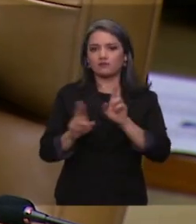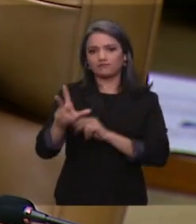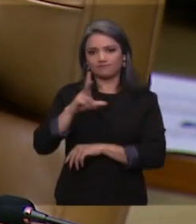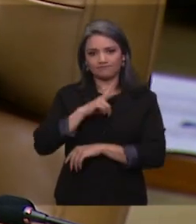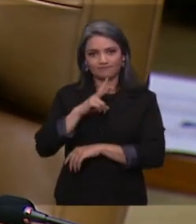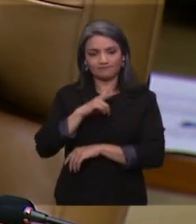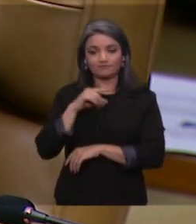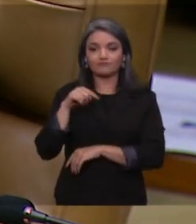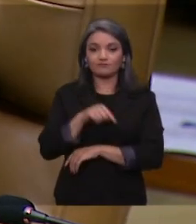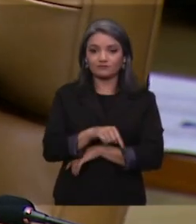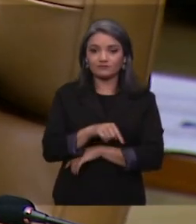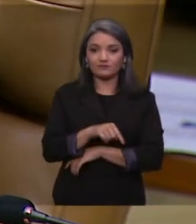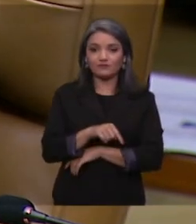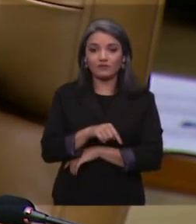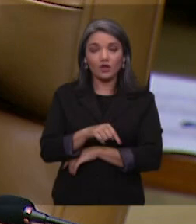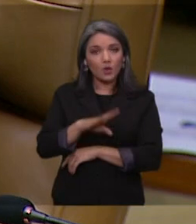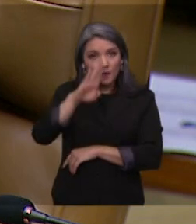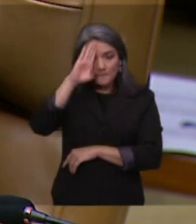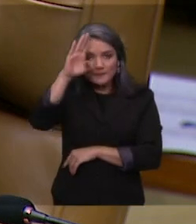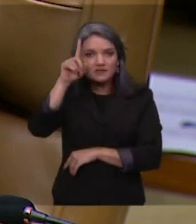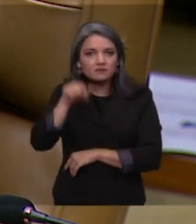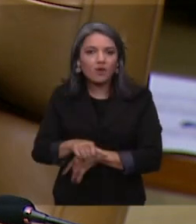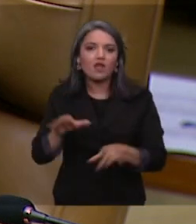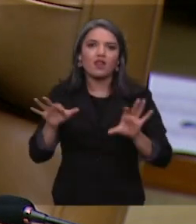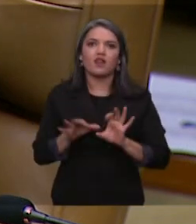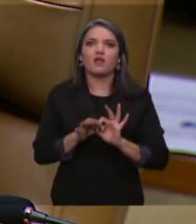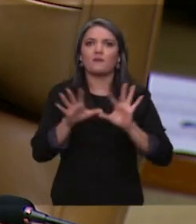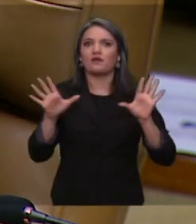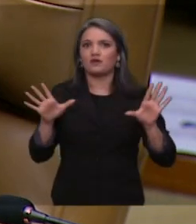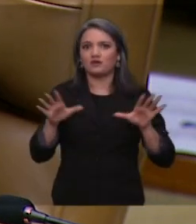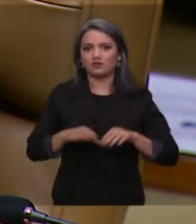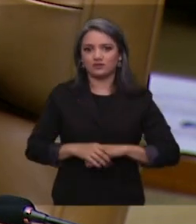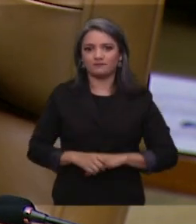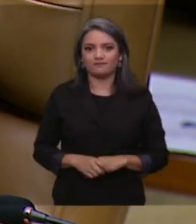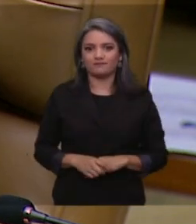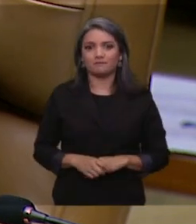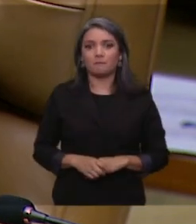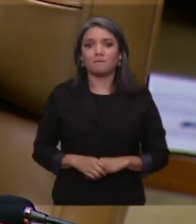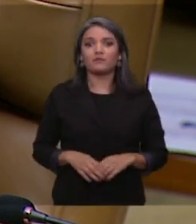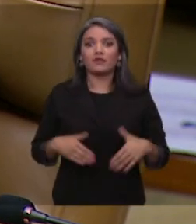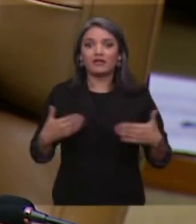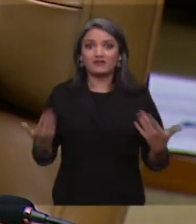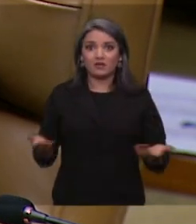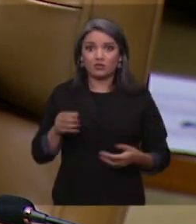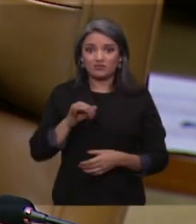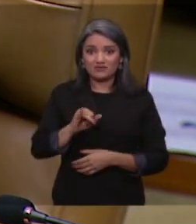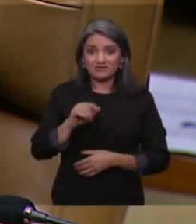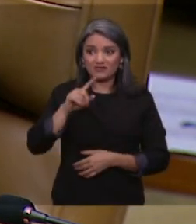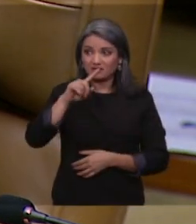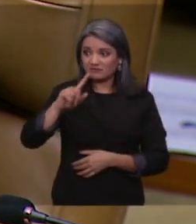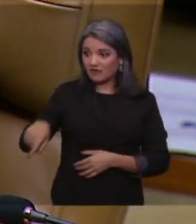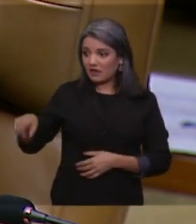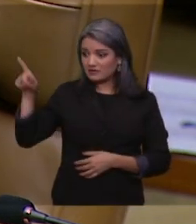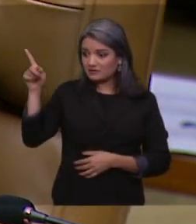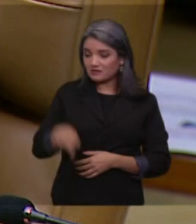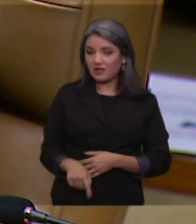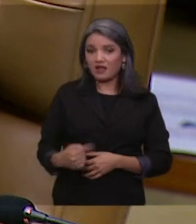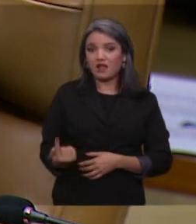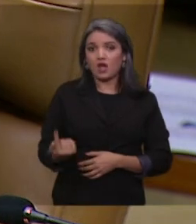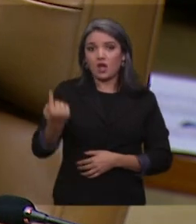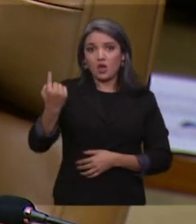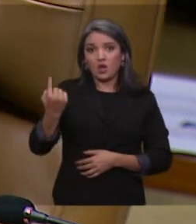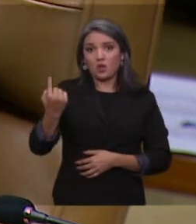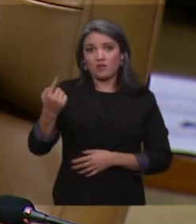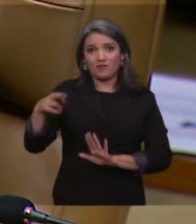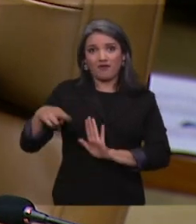ela prima pela liberdade. Então, a extinção de um instituto de direito civil,